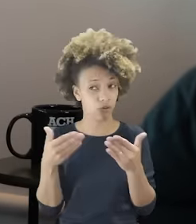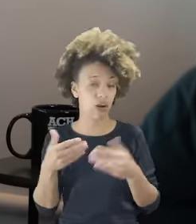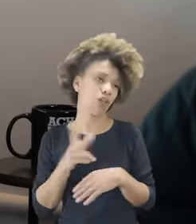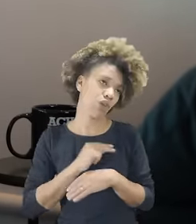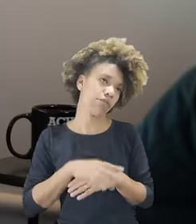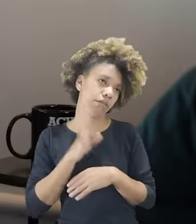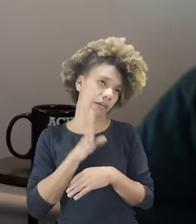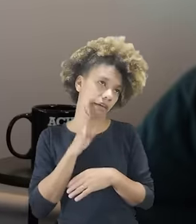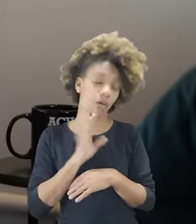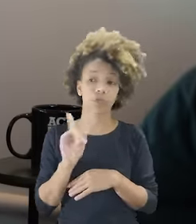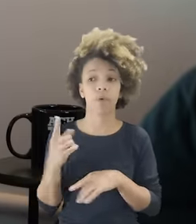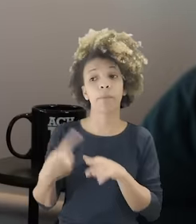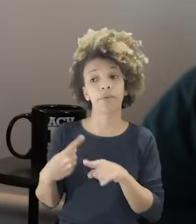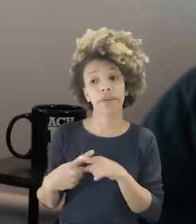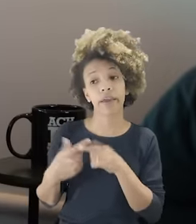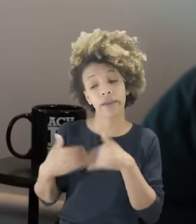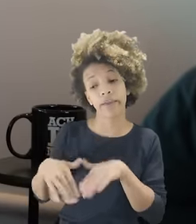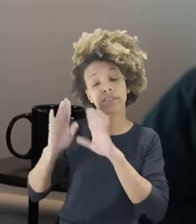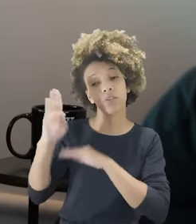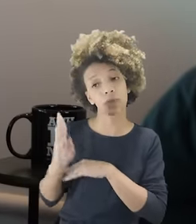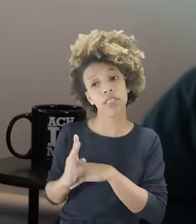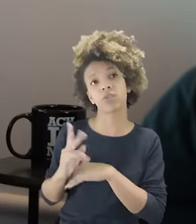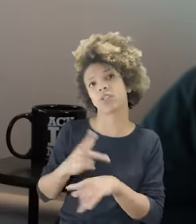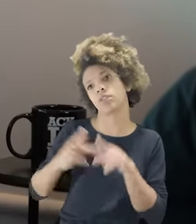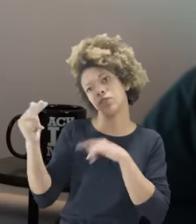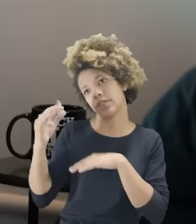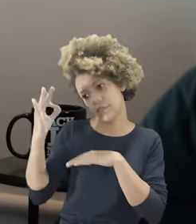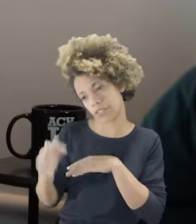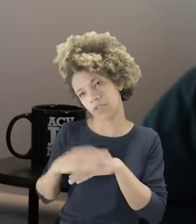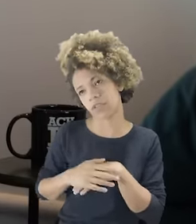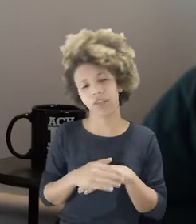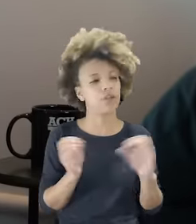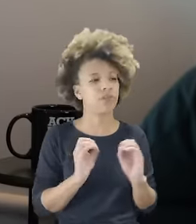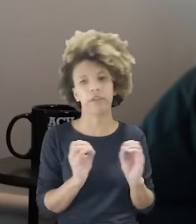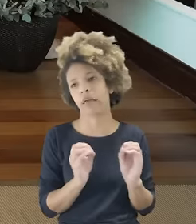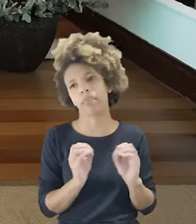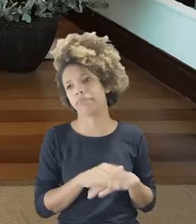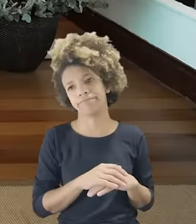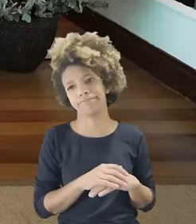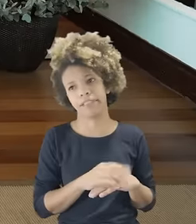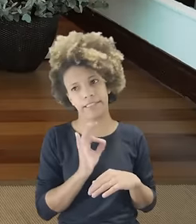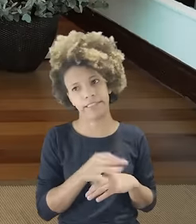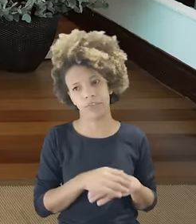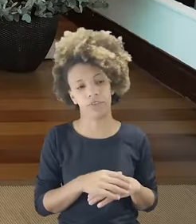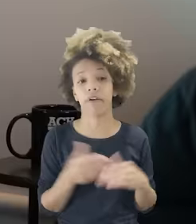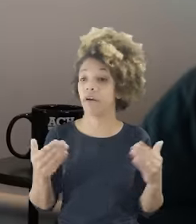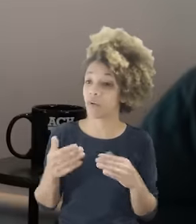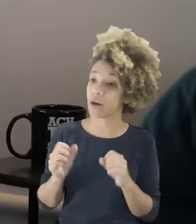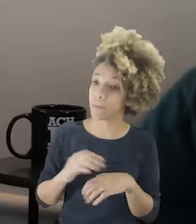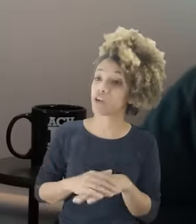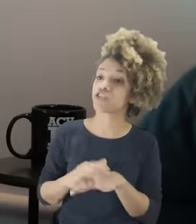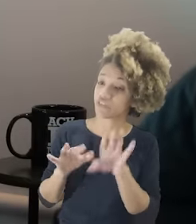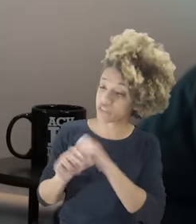ai que bacana É porque eles cresceram no Brasil que deu certo e aí não deu nada certo sabe o que você agora você pode